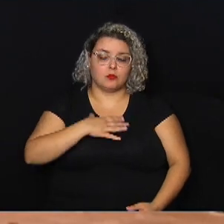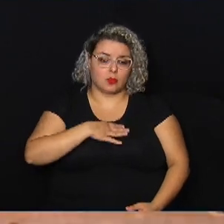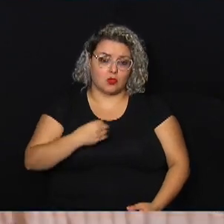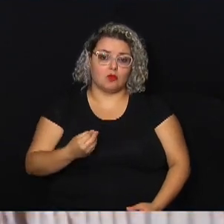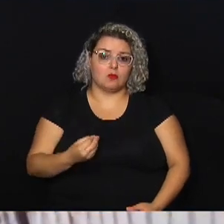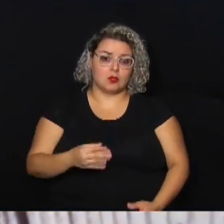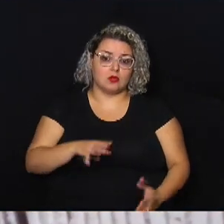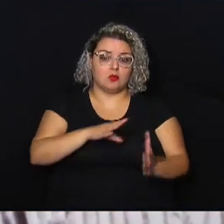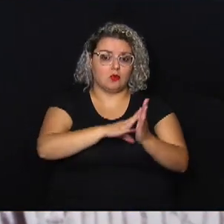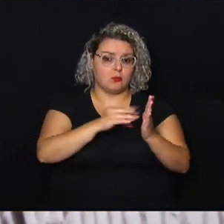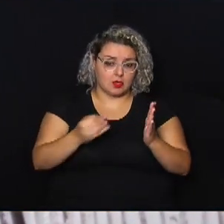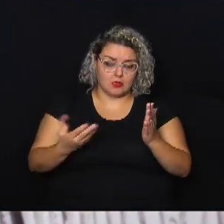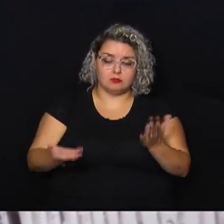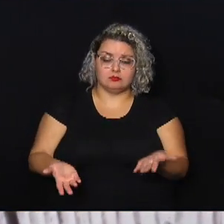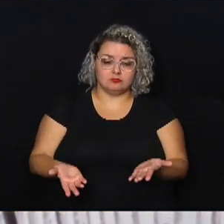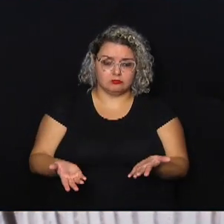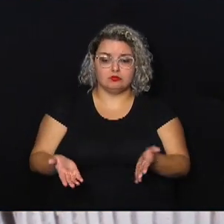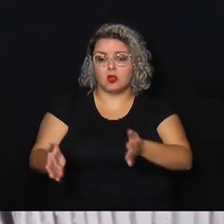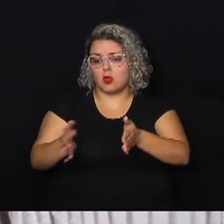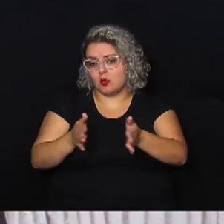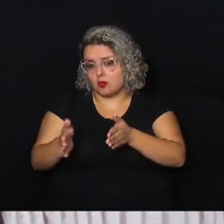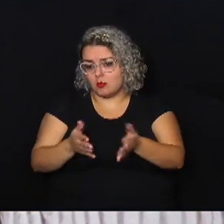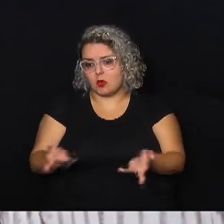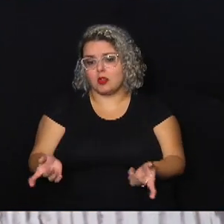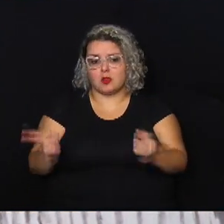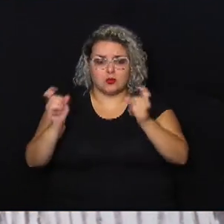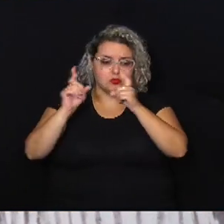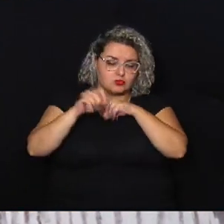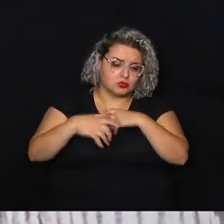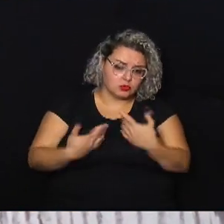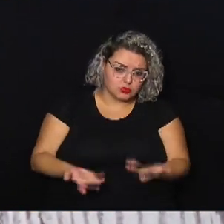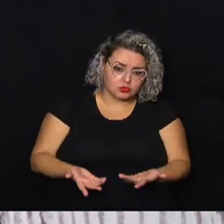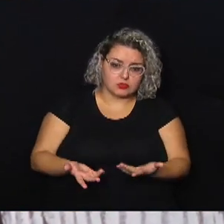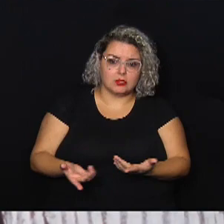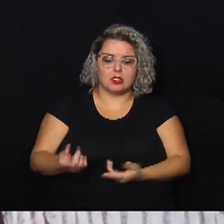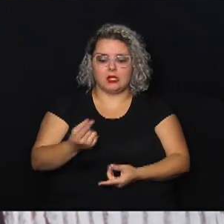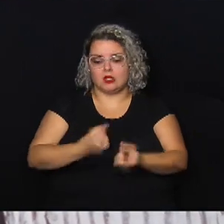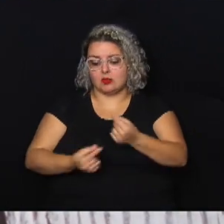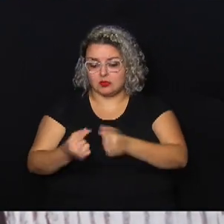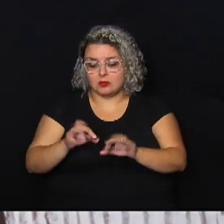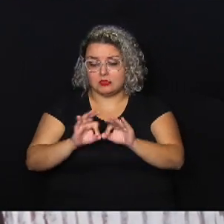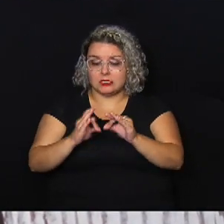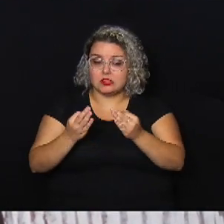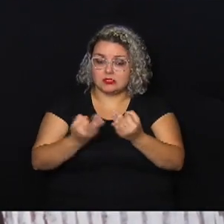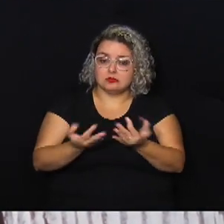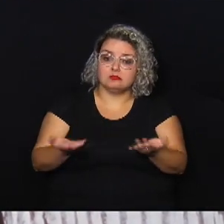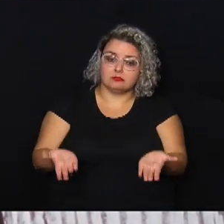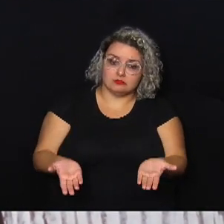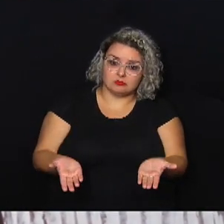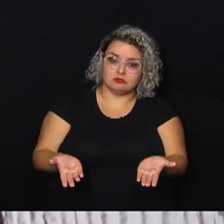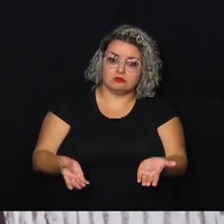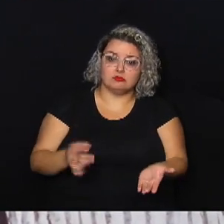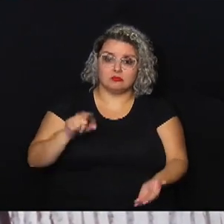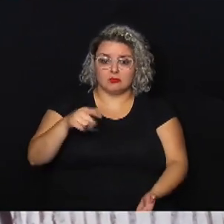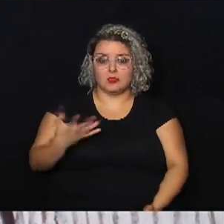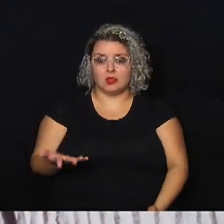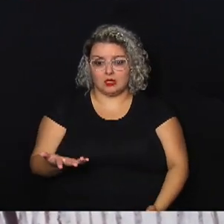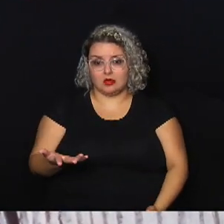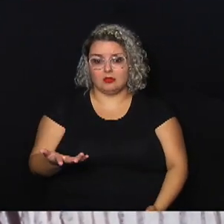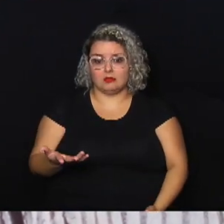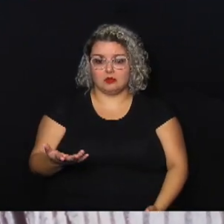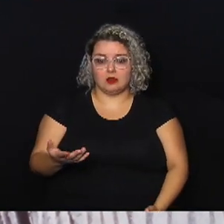A não ser que ele já veja uma situação muito ruim que levou às finanças familiares, aí ele fica com uma